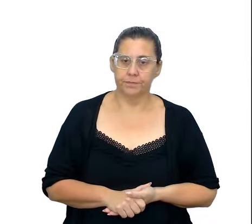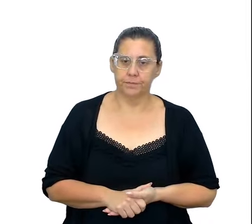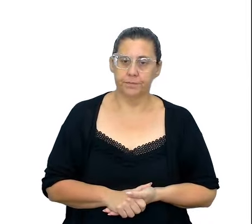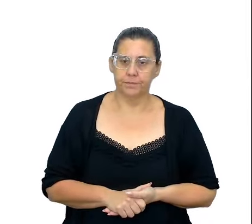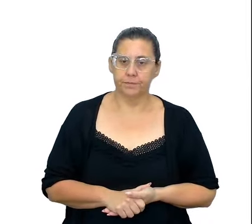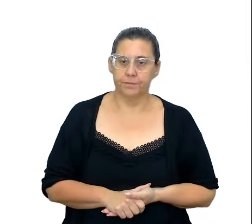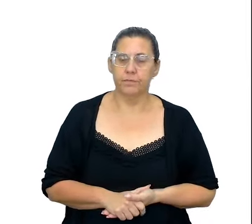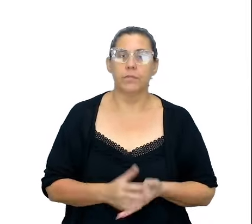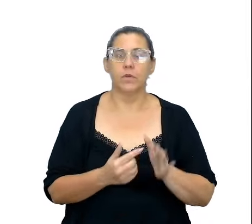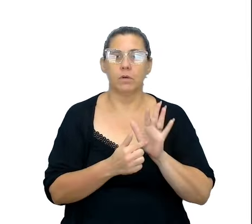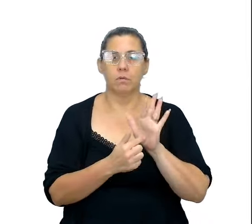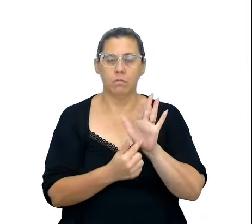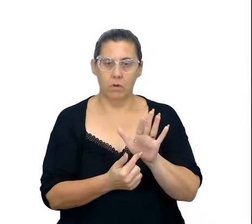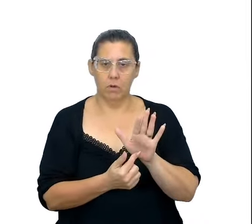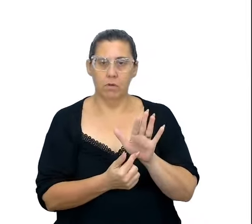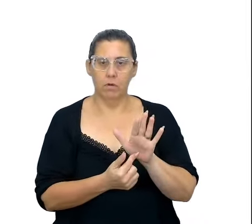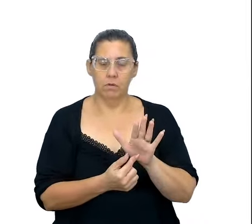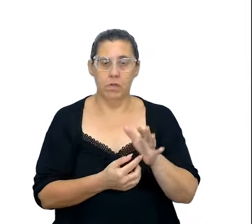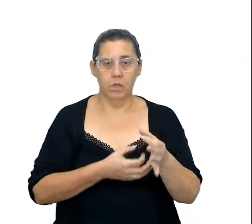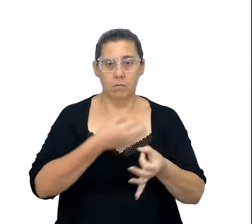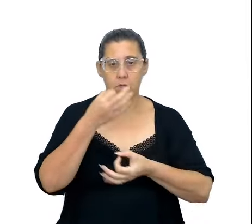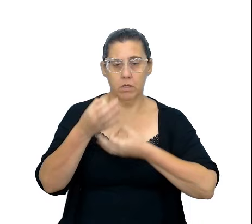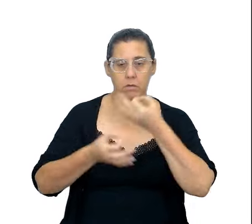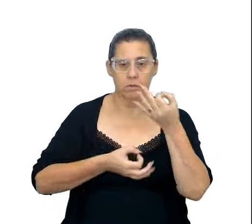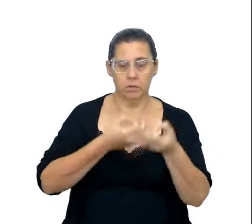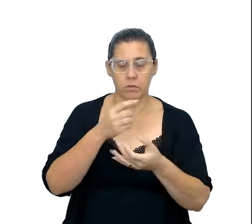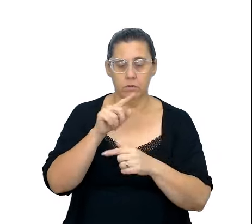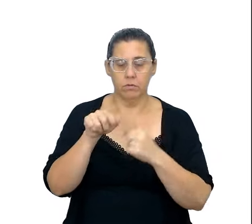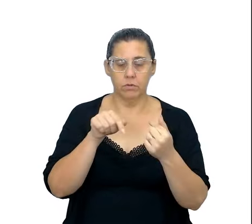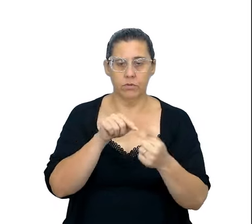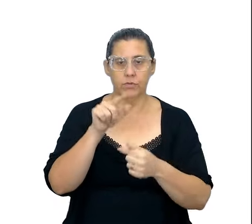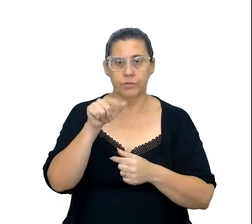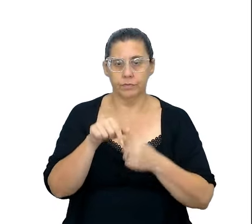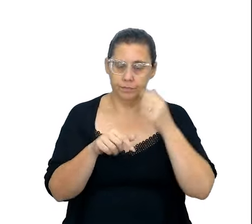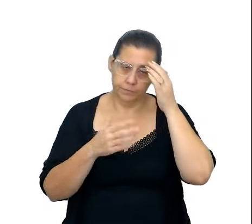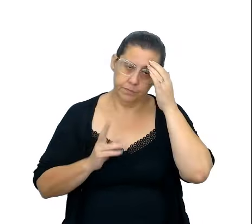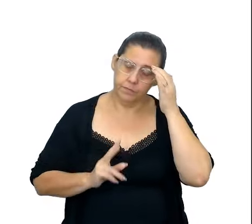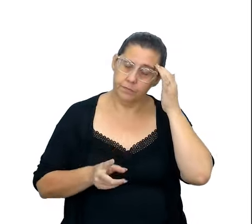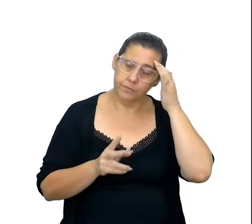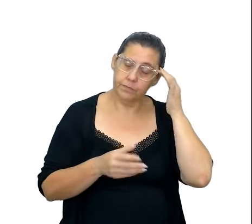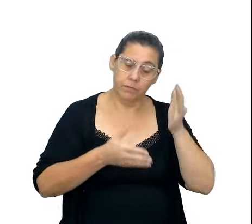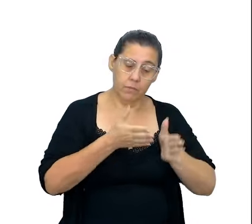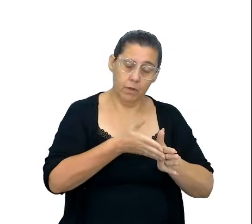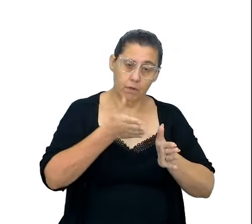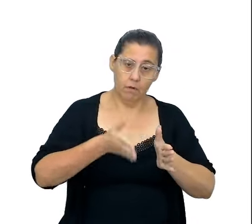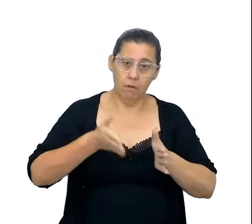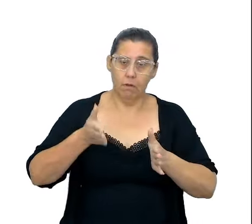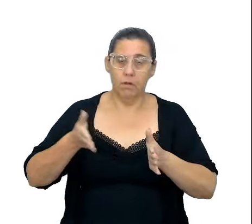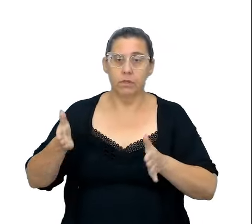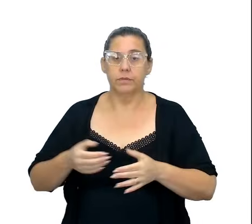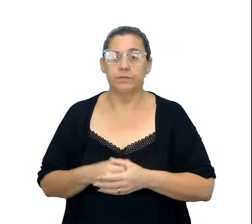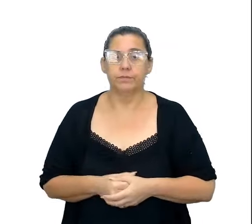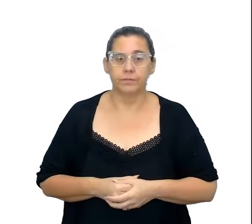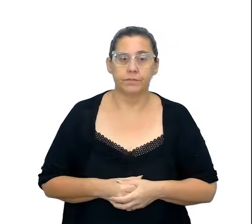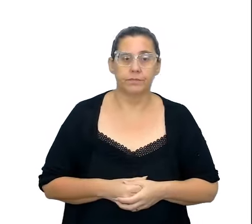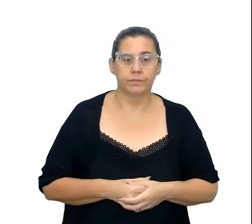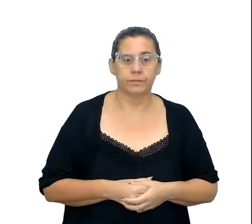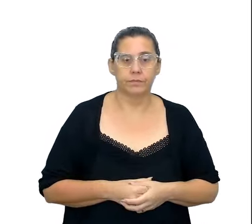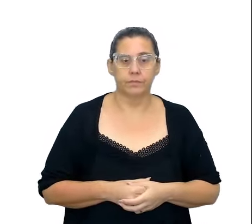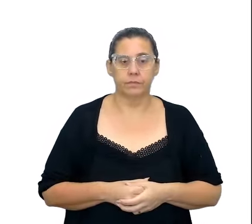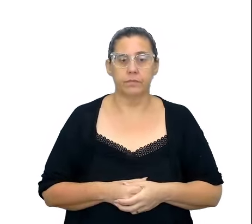A gente vai apresentar, então, uma sugestão dessa metodologia ativa, que vai seguir aqui um passo a passo, tá? Segundo as